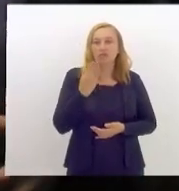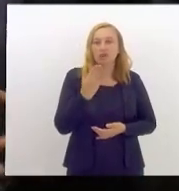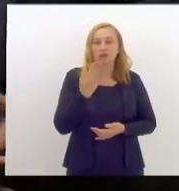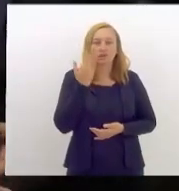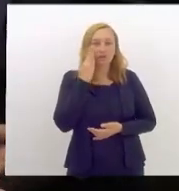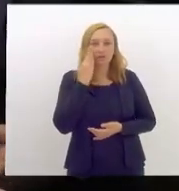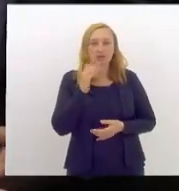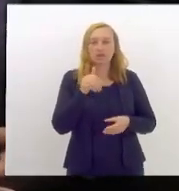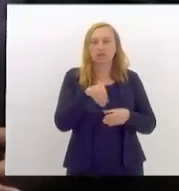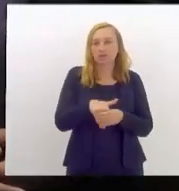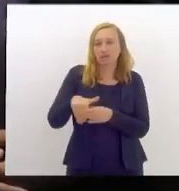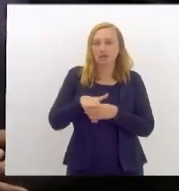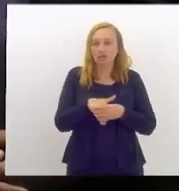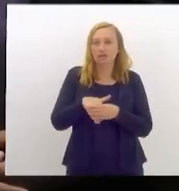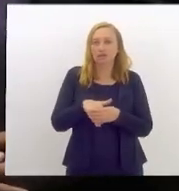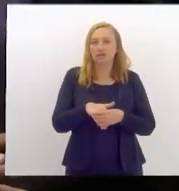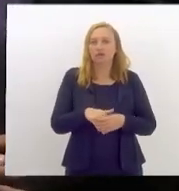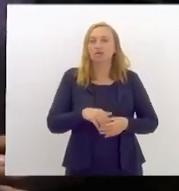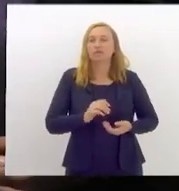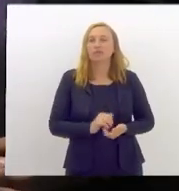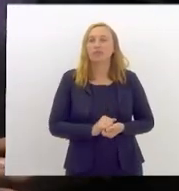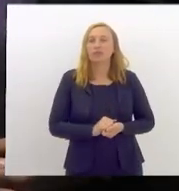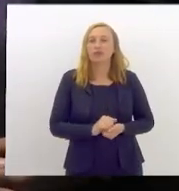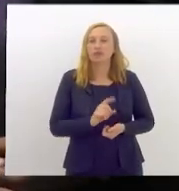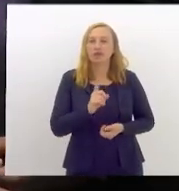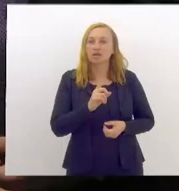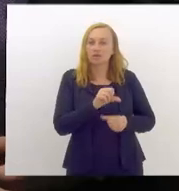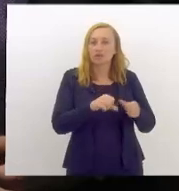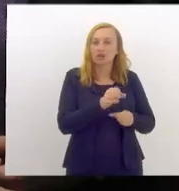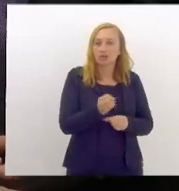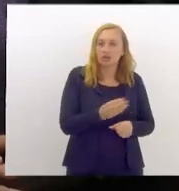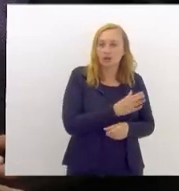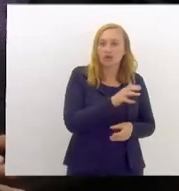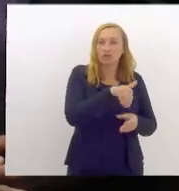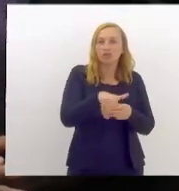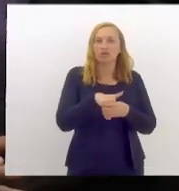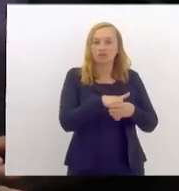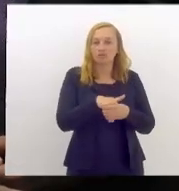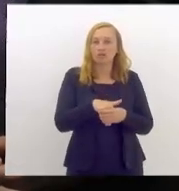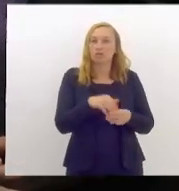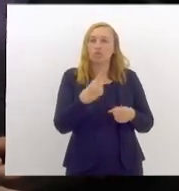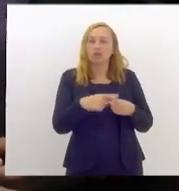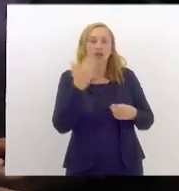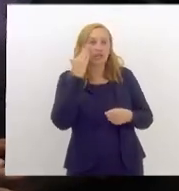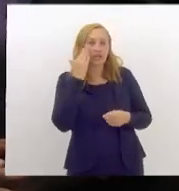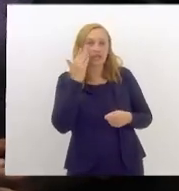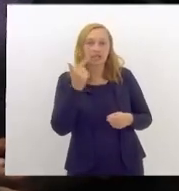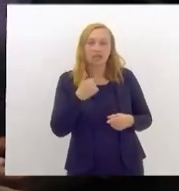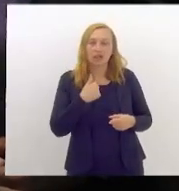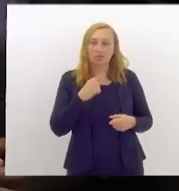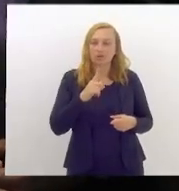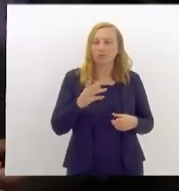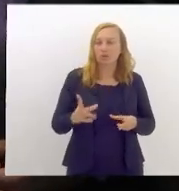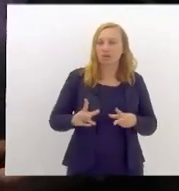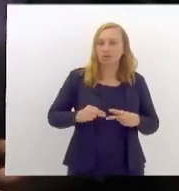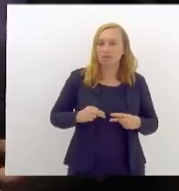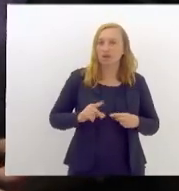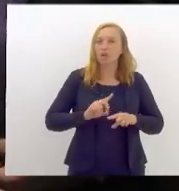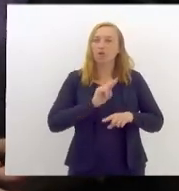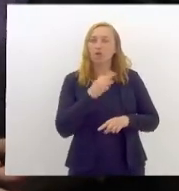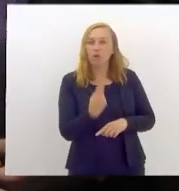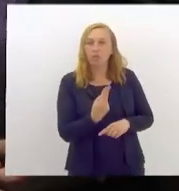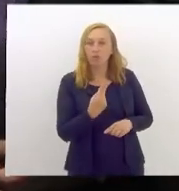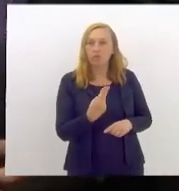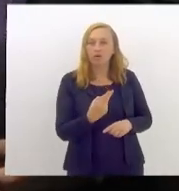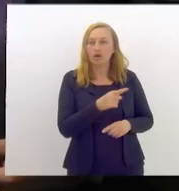aos meus eleitores sejam aqueles que não renovaram os votos porque entenderam que não era a merecedor ou